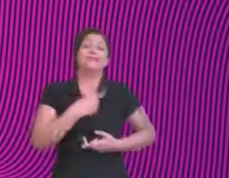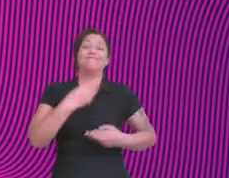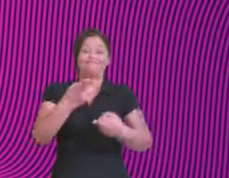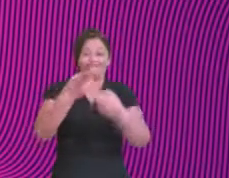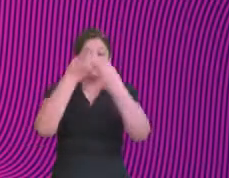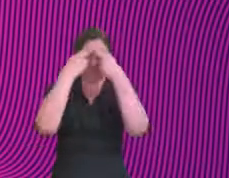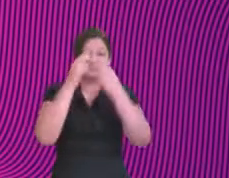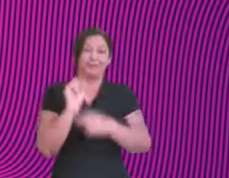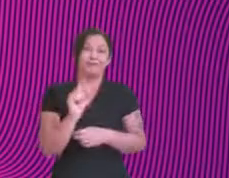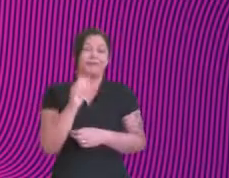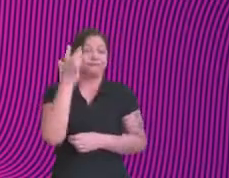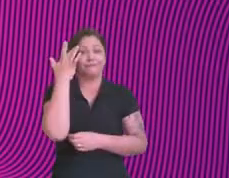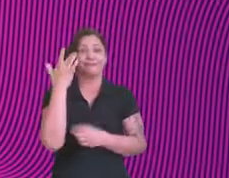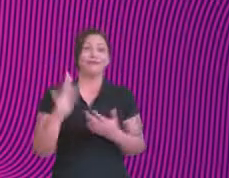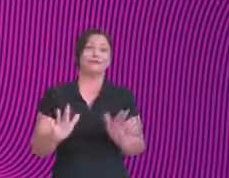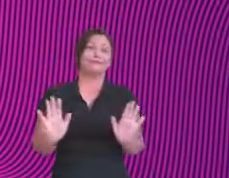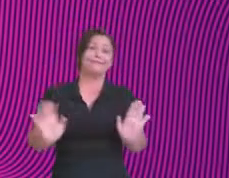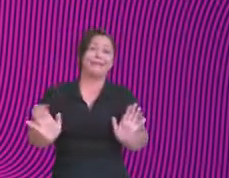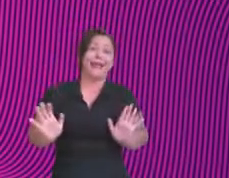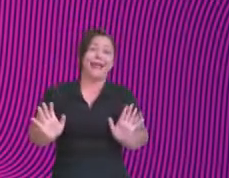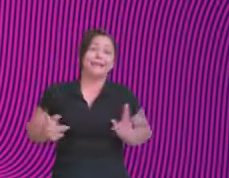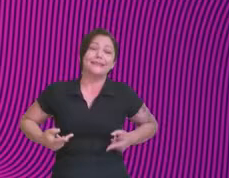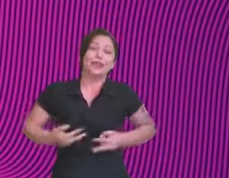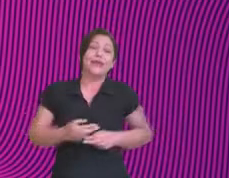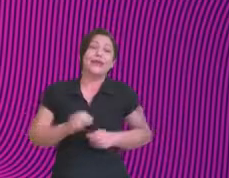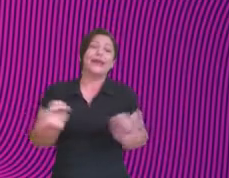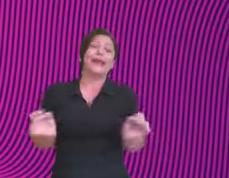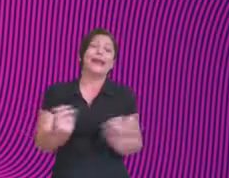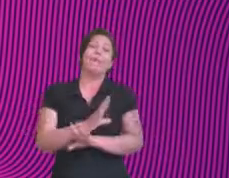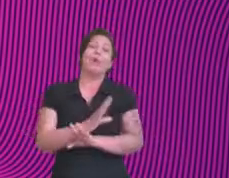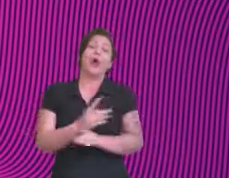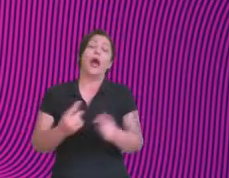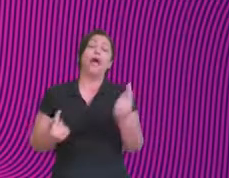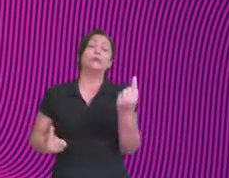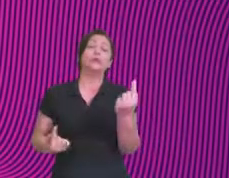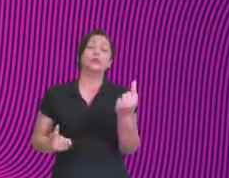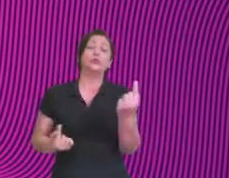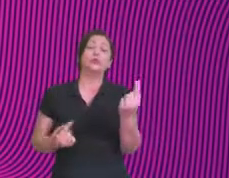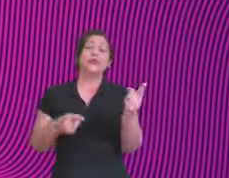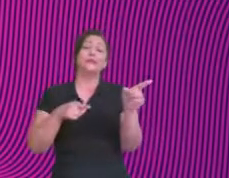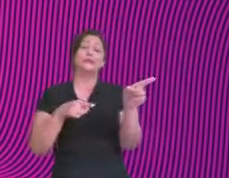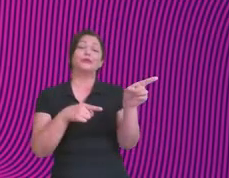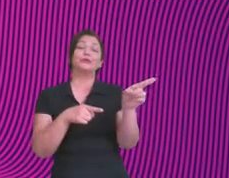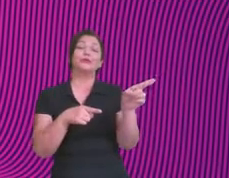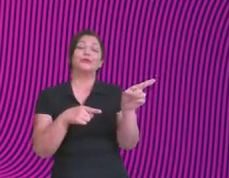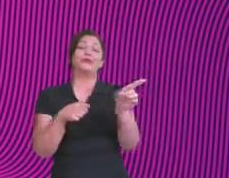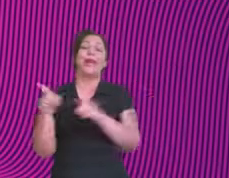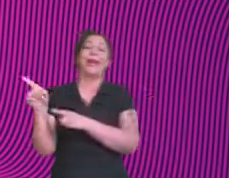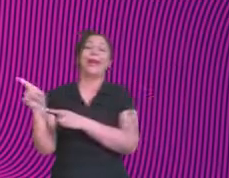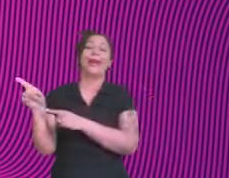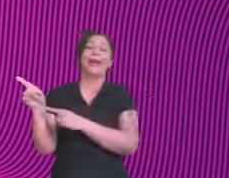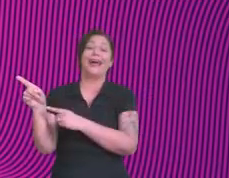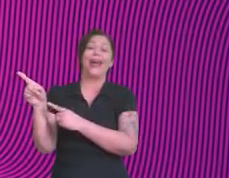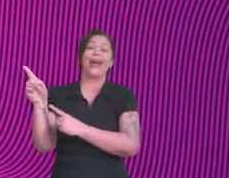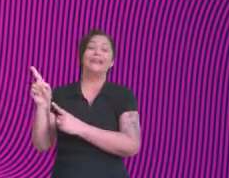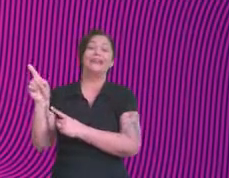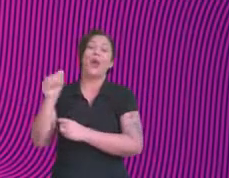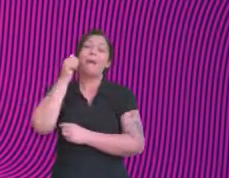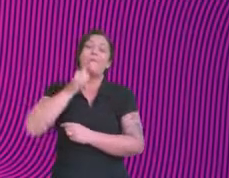sei, eles vão vir e vão acabar com as nossas cirurgias, porque o resultado... o resultado... Eu discordo.